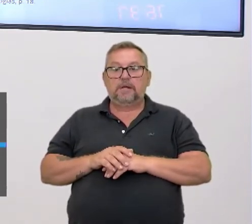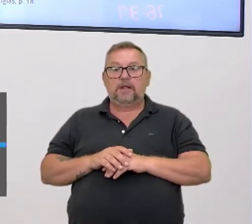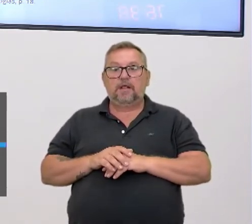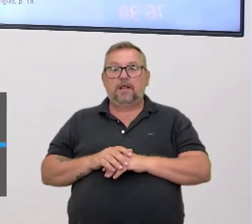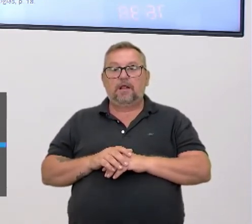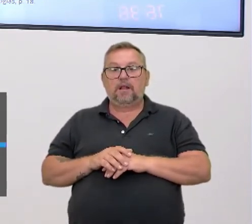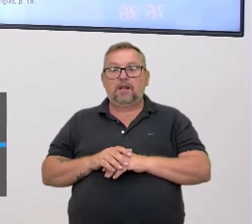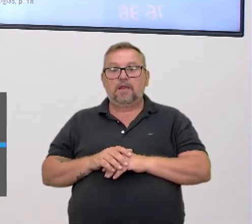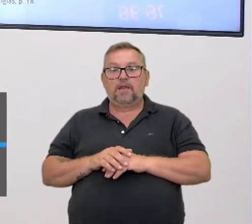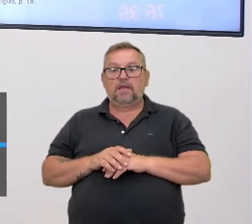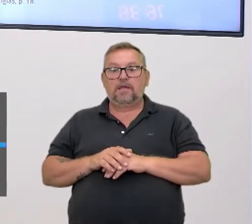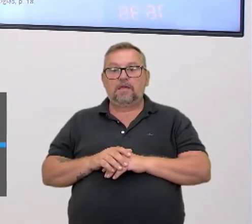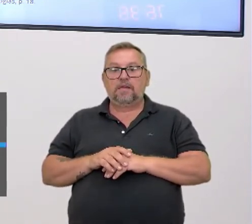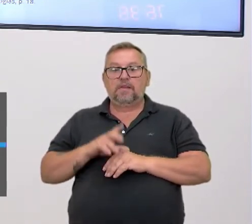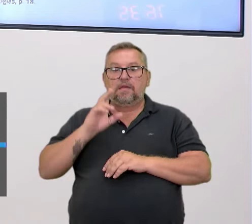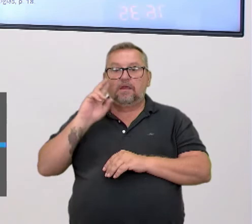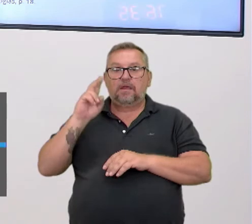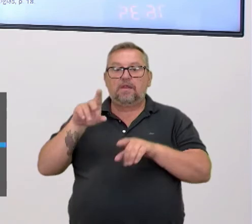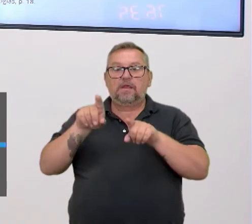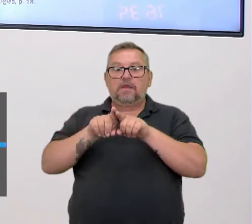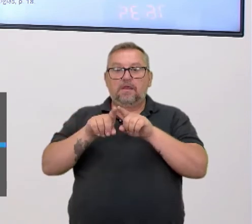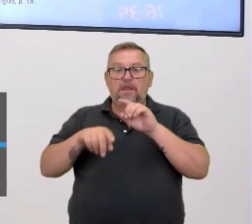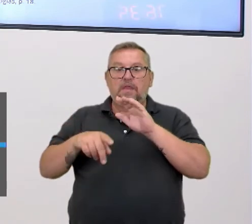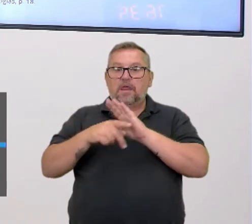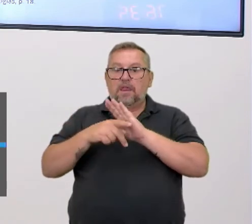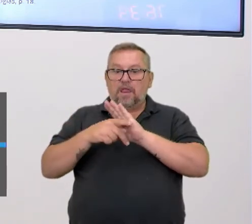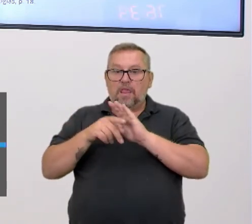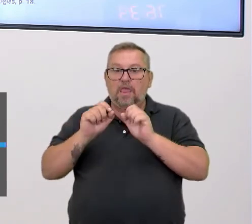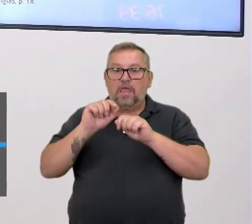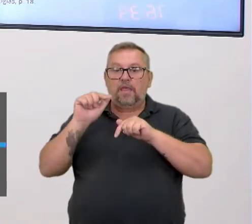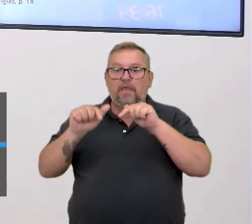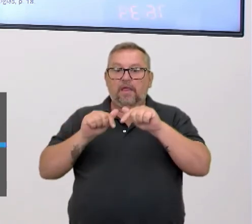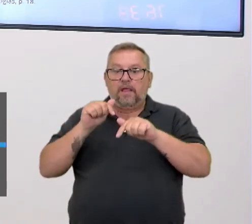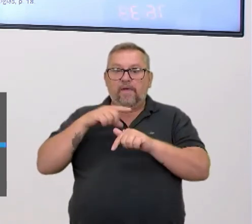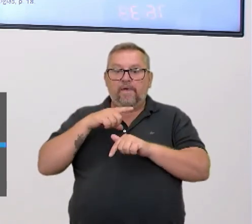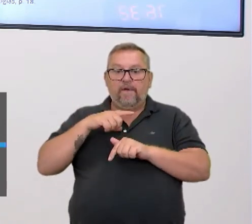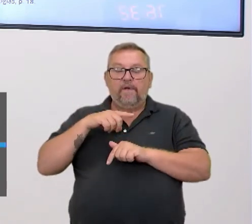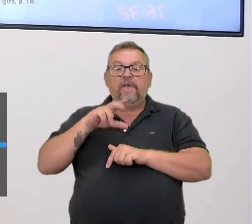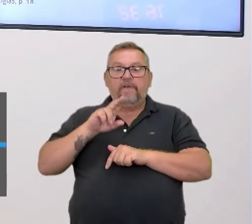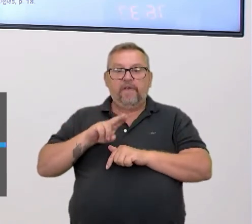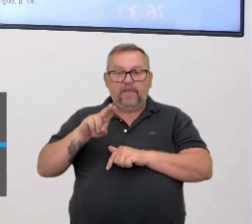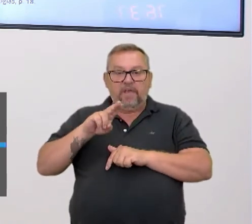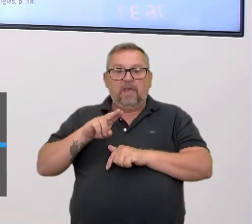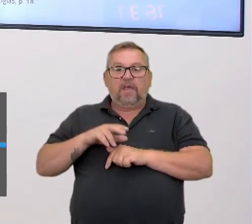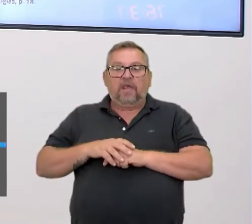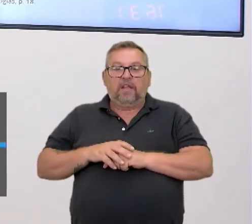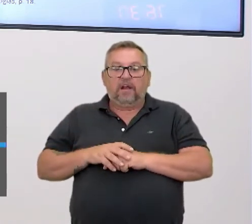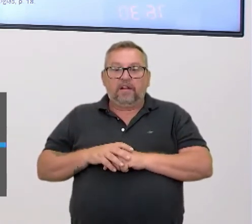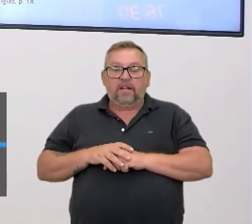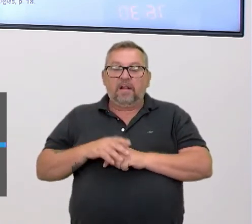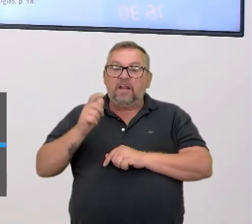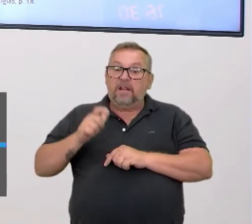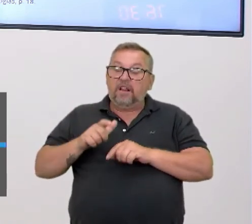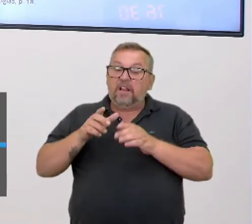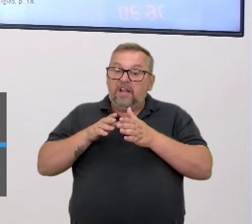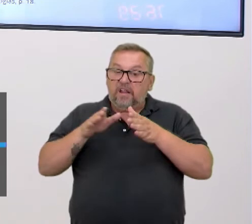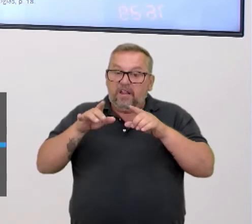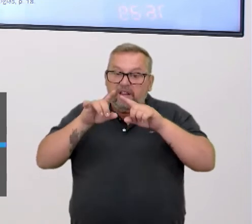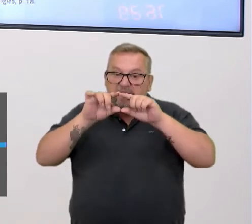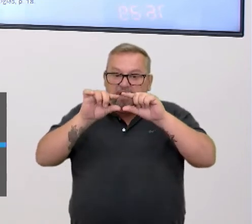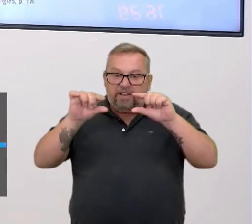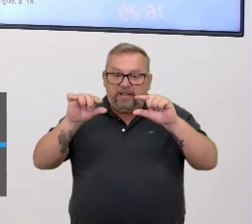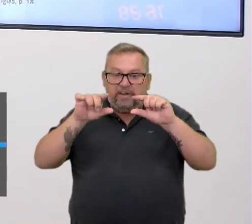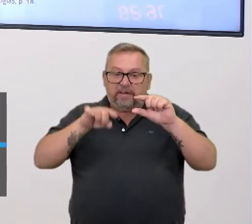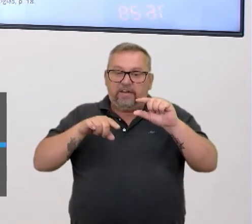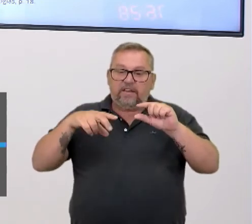idade de trabalhar, tá? Que fazem parte da força de trabalho, que têm ocupação, elas foram para onde? Elas foram para o